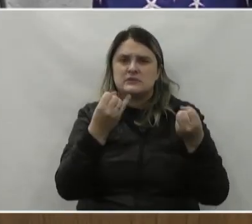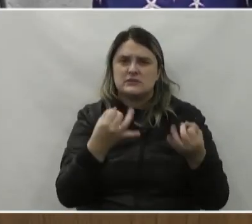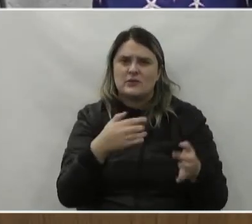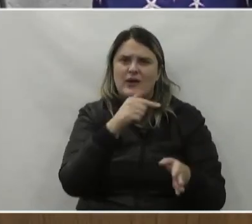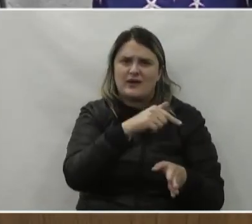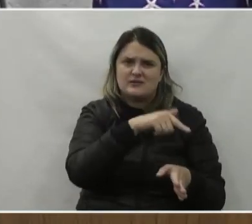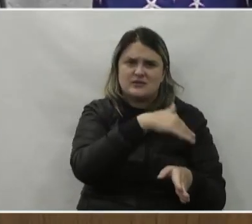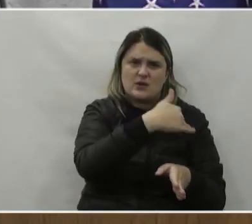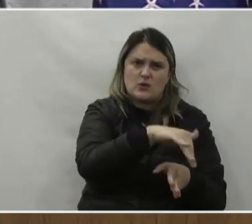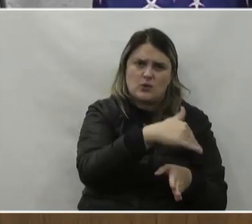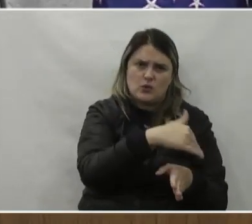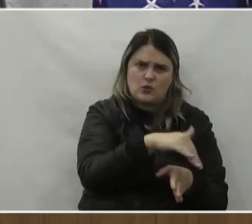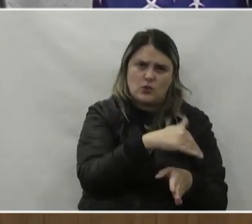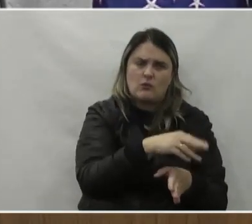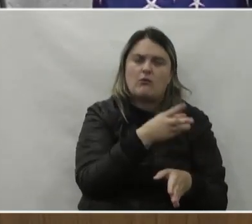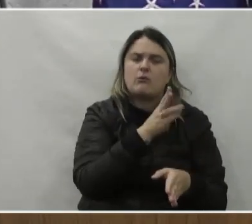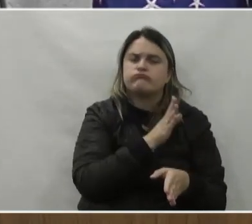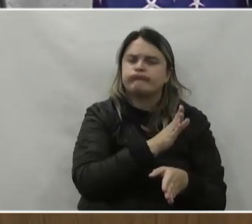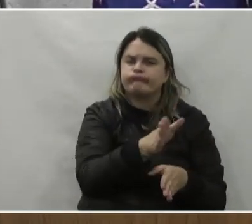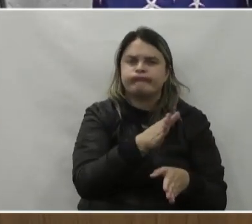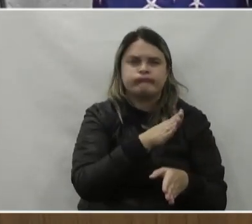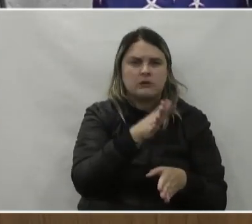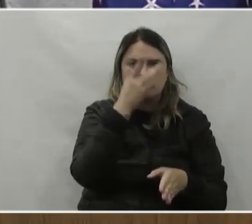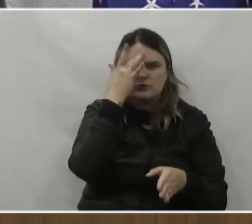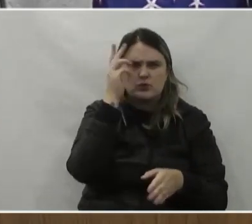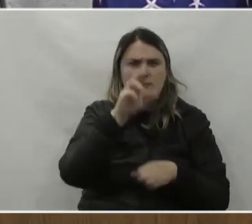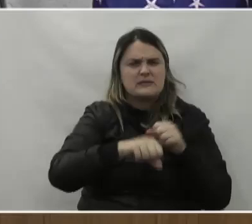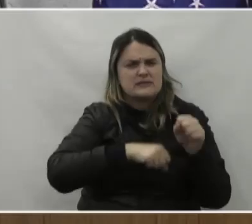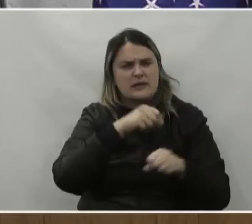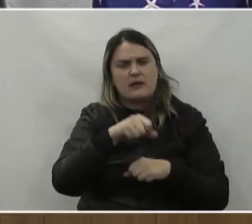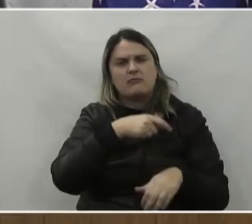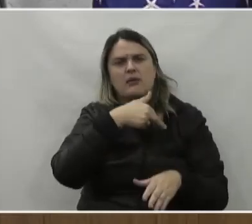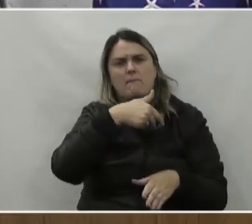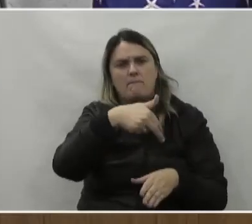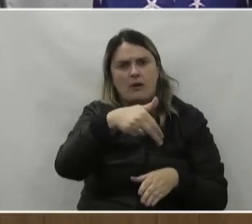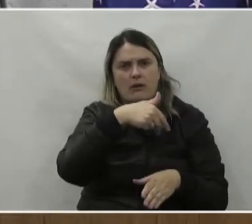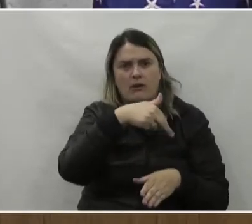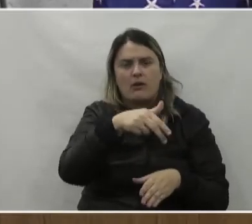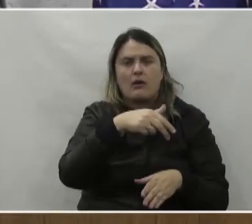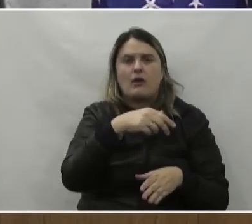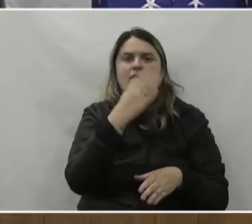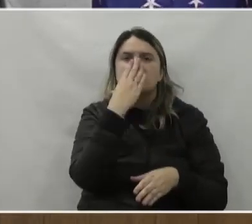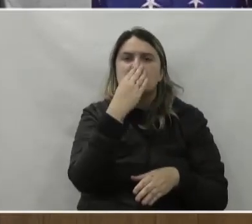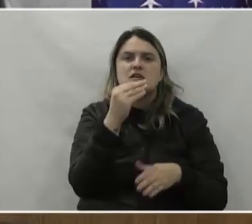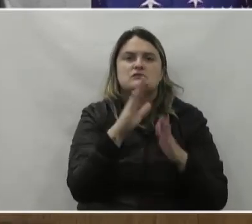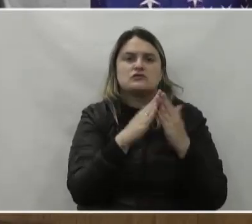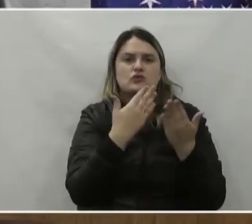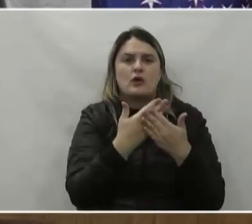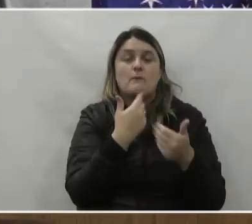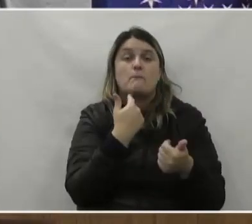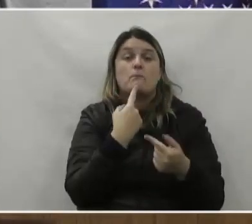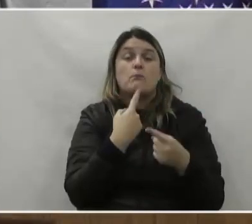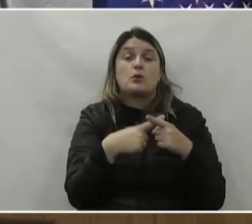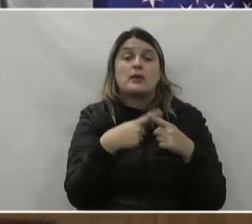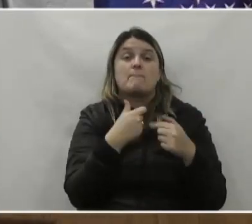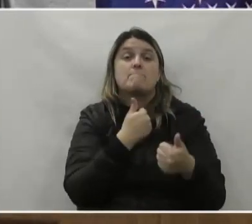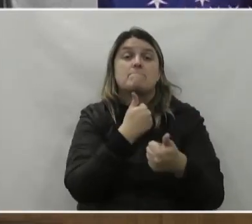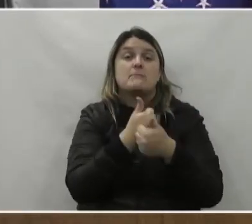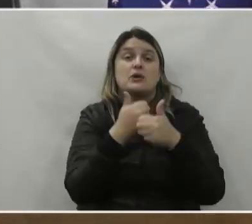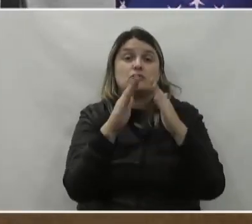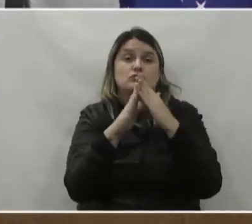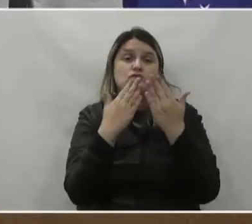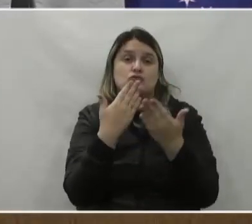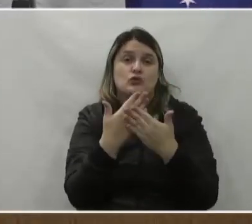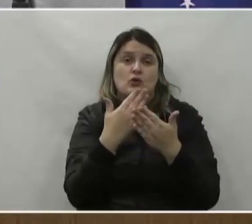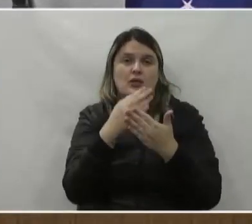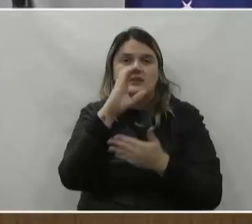Justificativa. A referida via é muito utilizada por ciclistas, pedestres, vans escolares, pois tem grande movimento devido